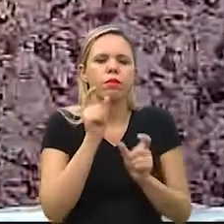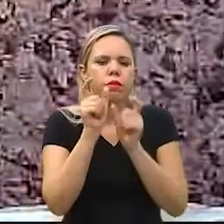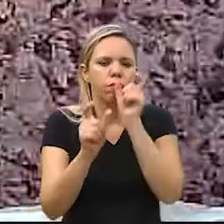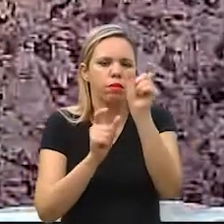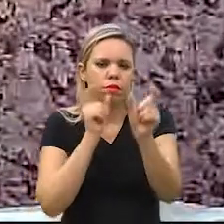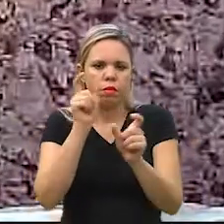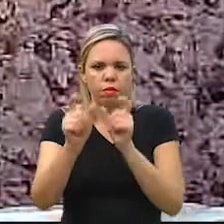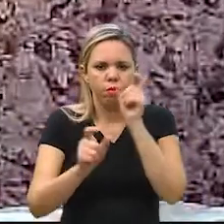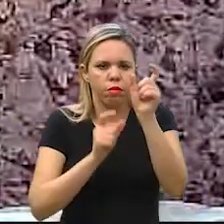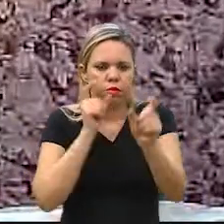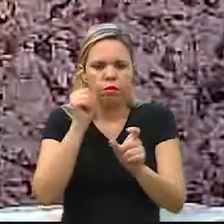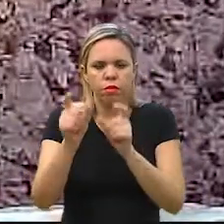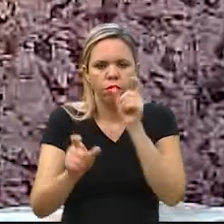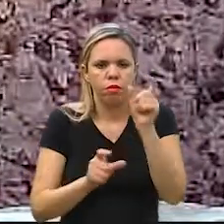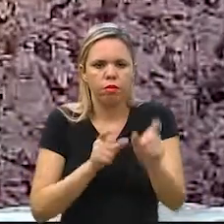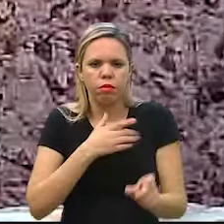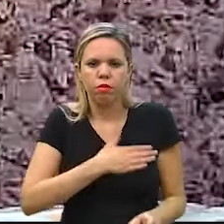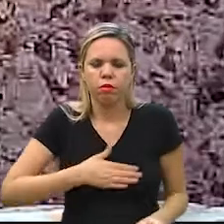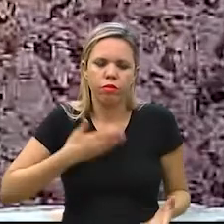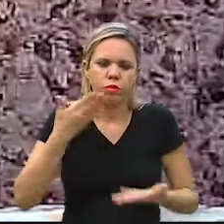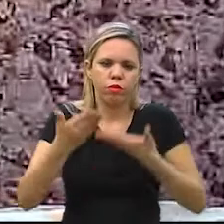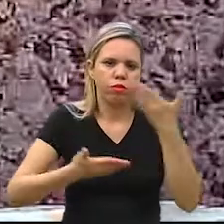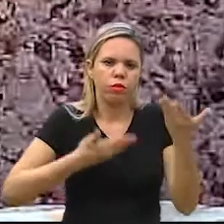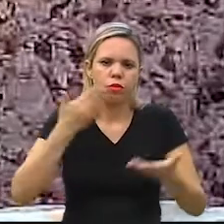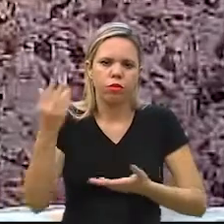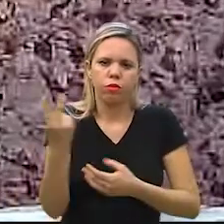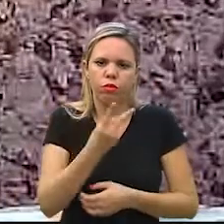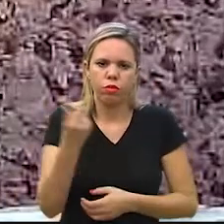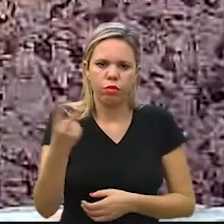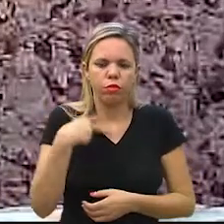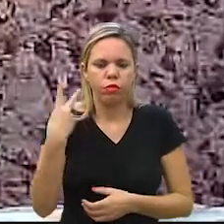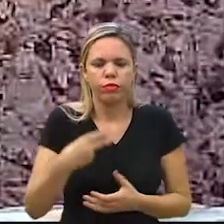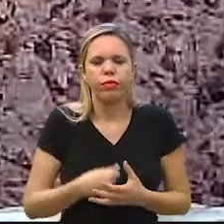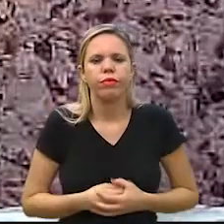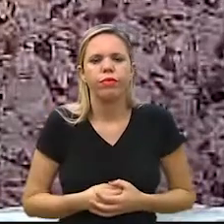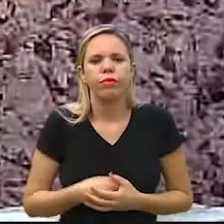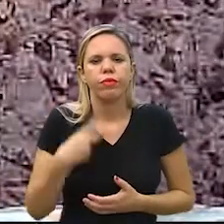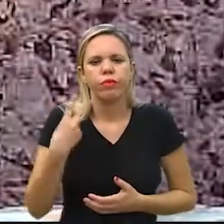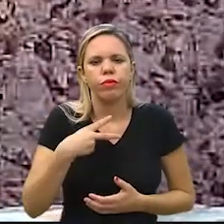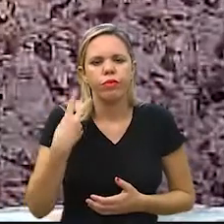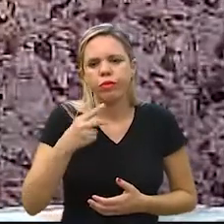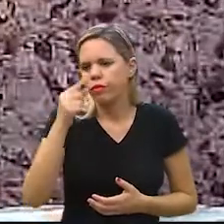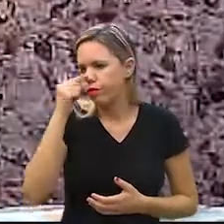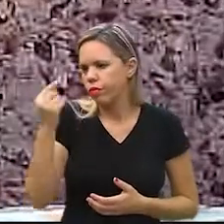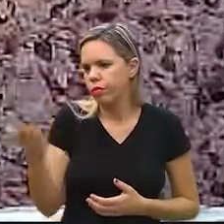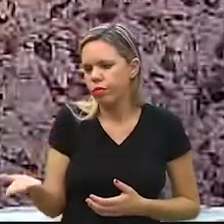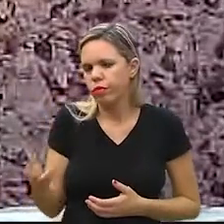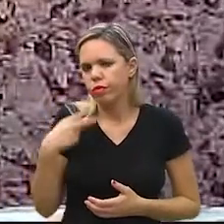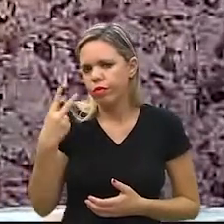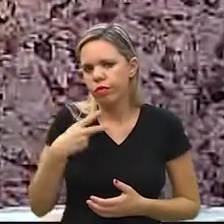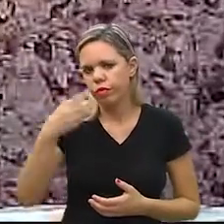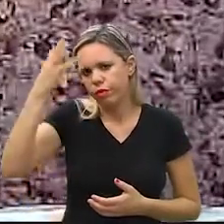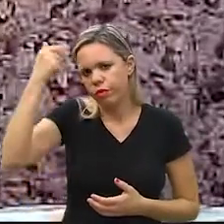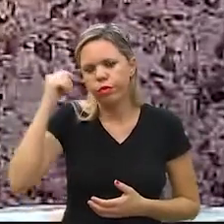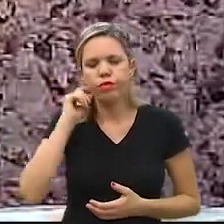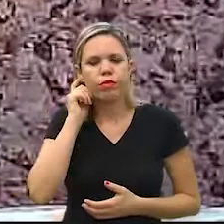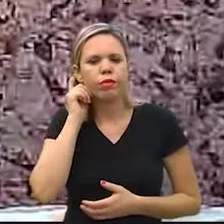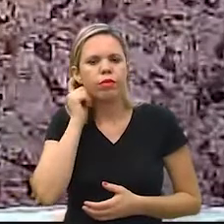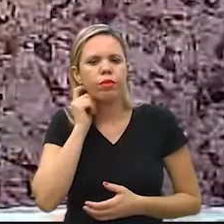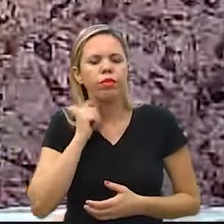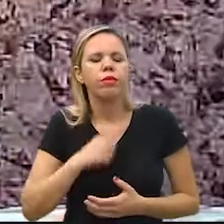palavras simpáticas e elogiosas aí dos dois vereadores, do vereador Arnaldo Salvetti, do vereador Rodrigo da